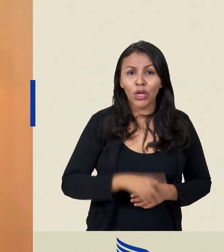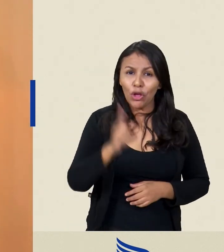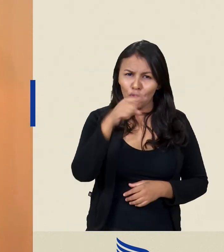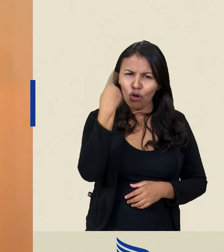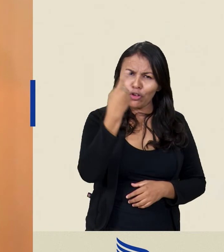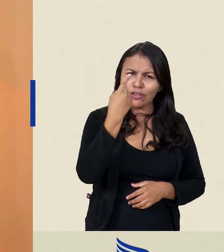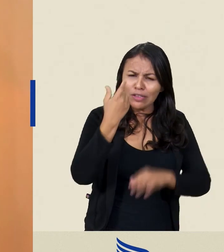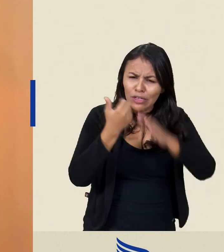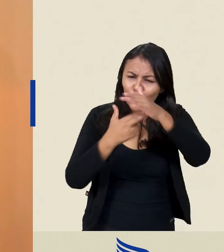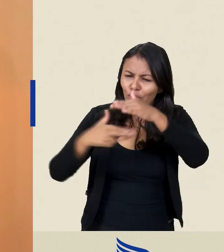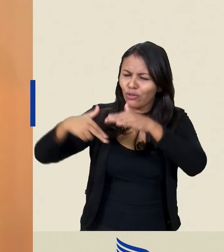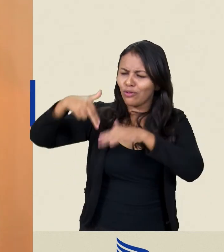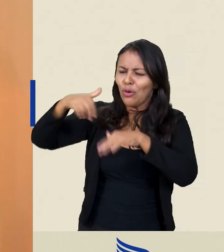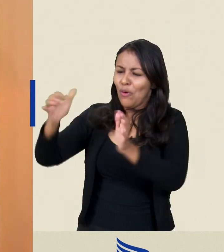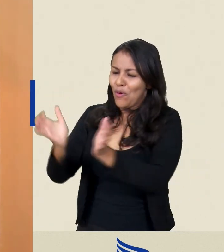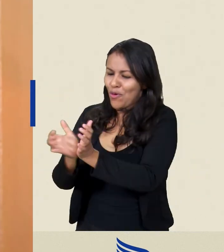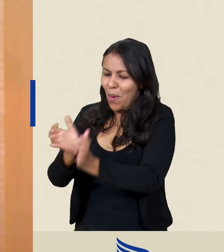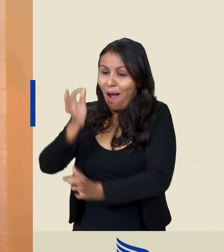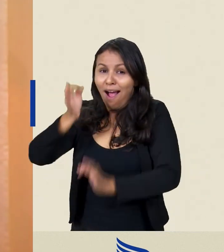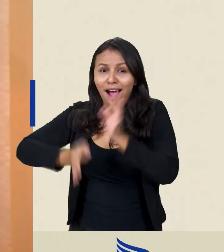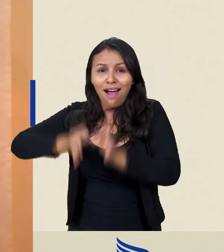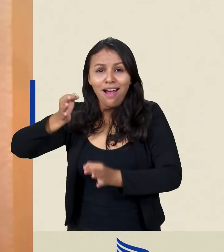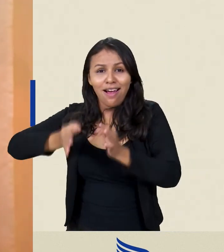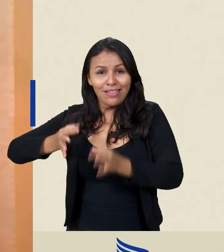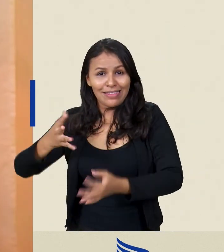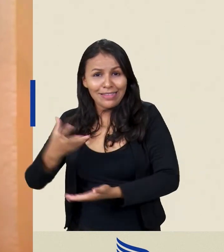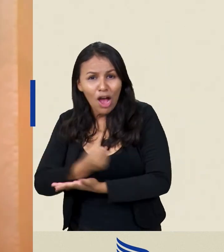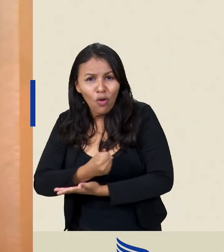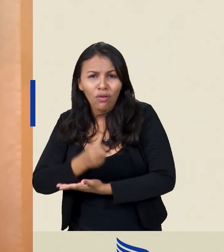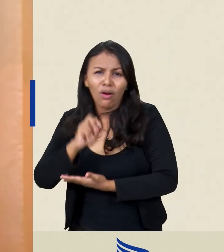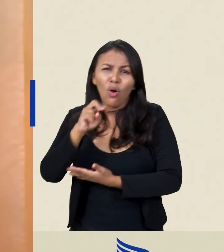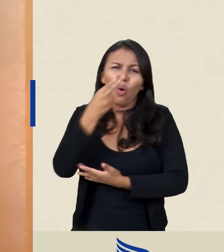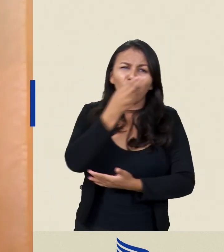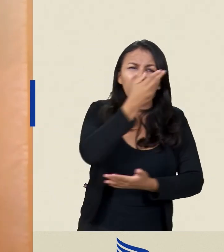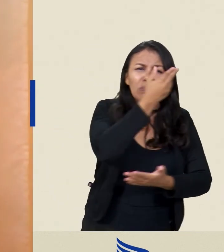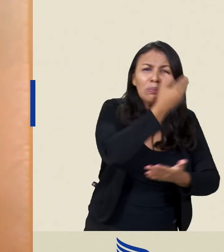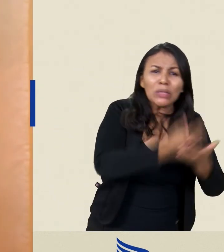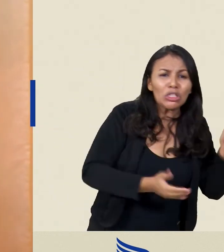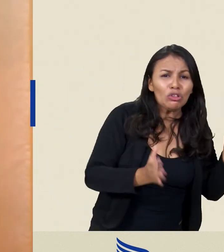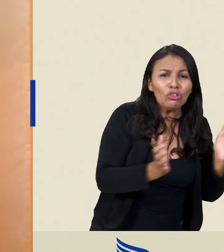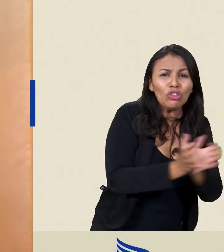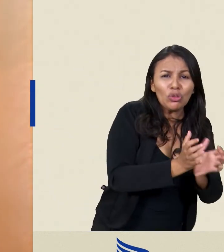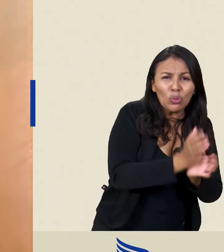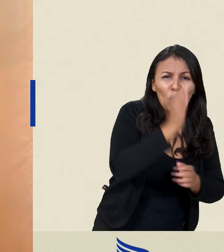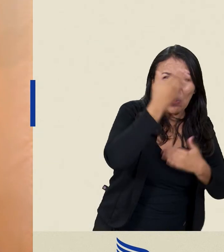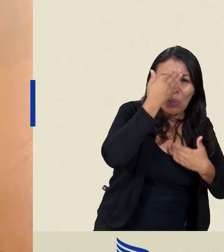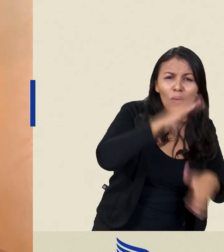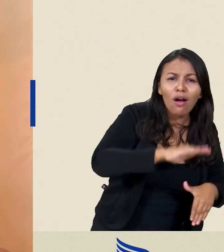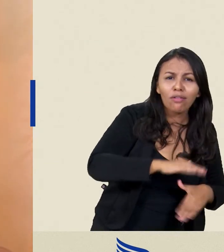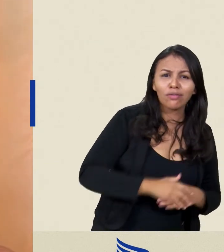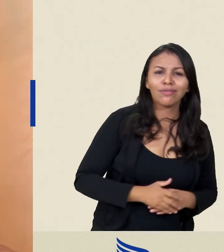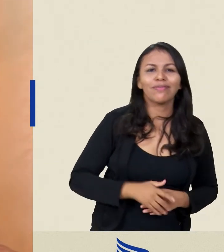Ressuscitaremos na ressurreição dos salvos ou na ressurreição dos perdidos? A sua decisão